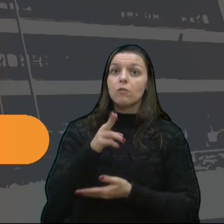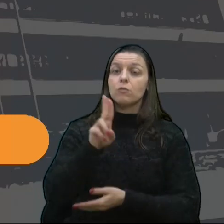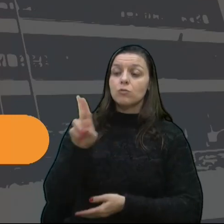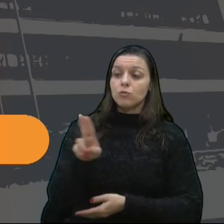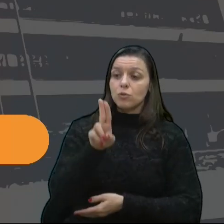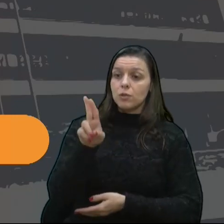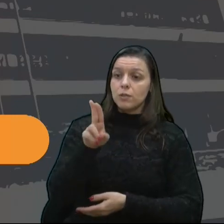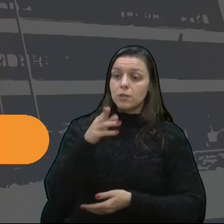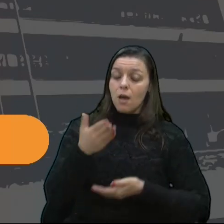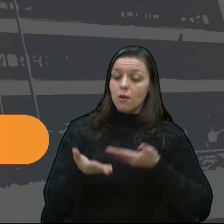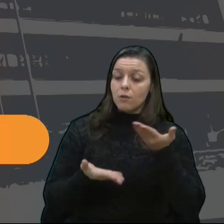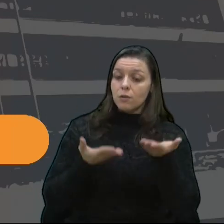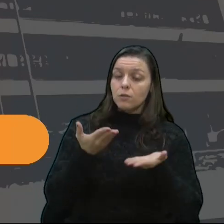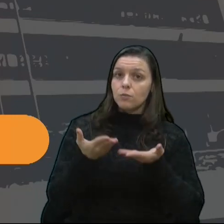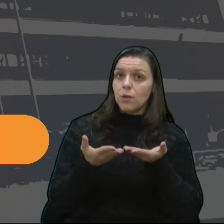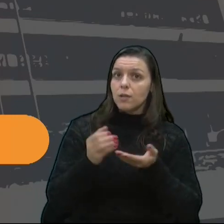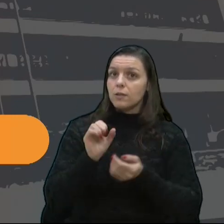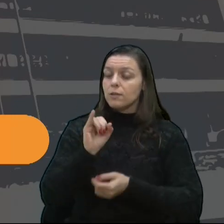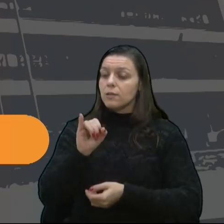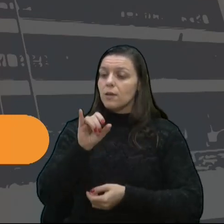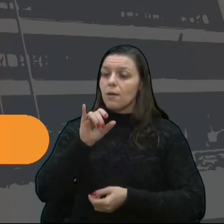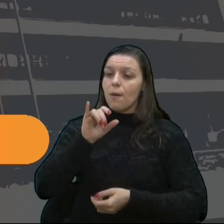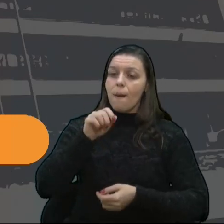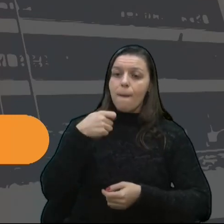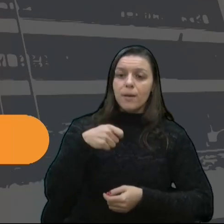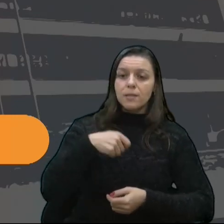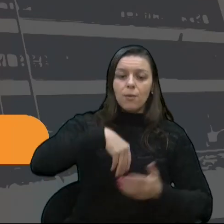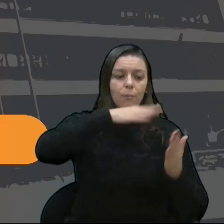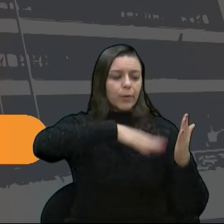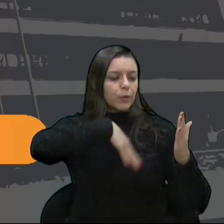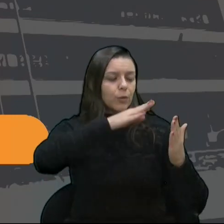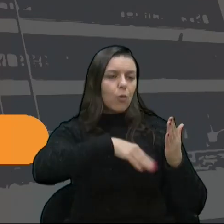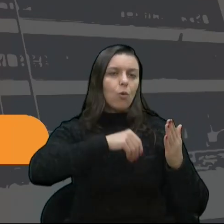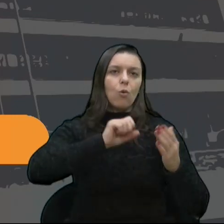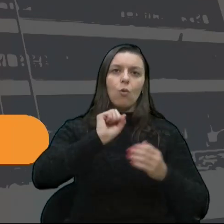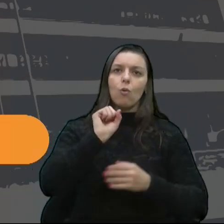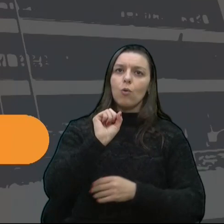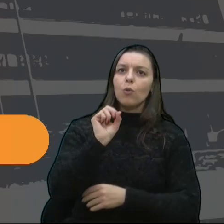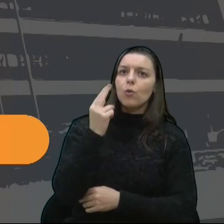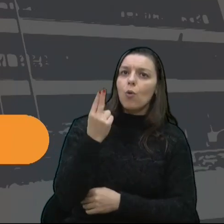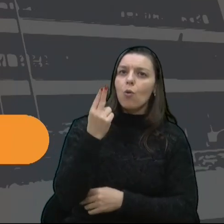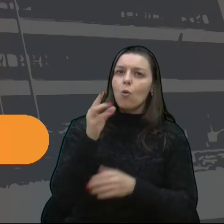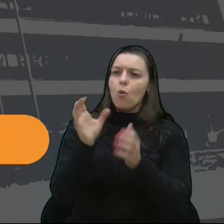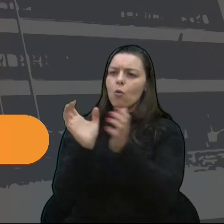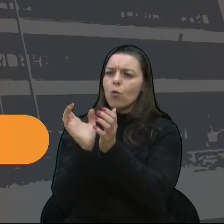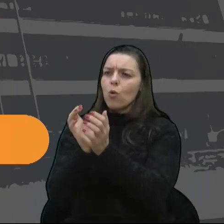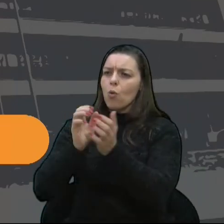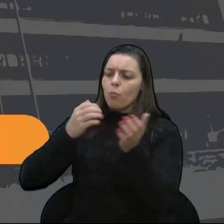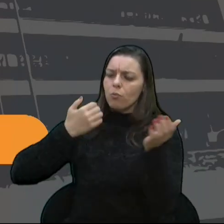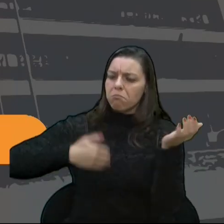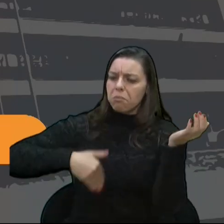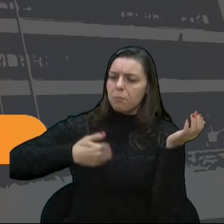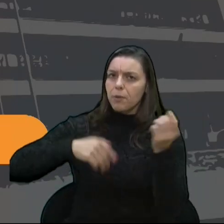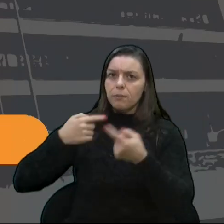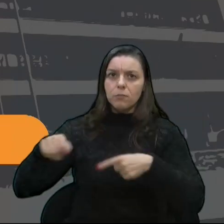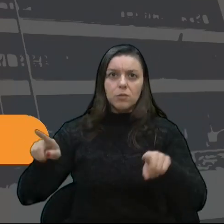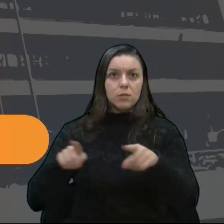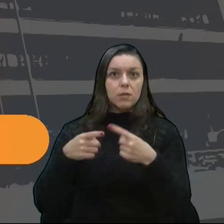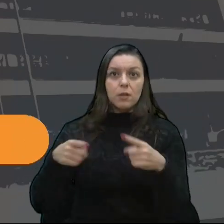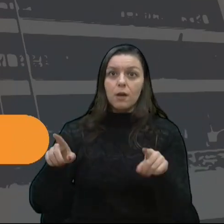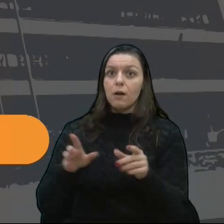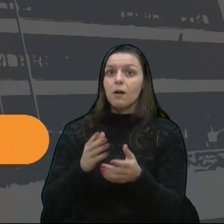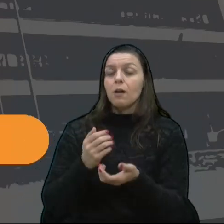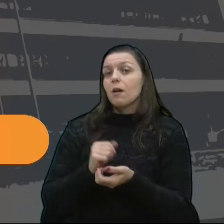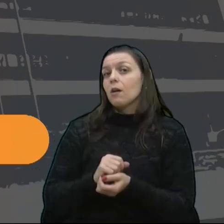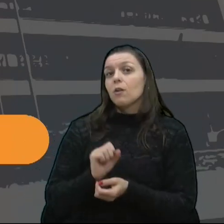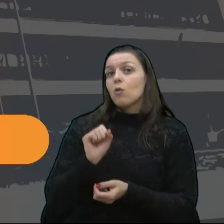se você precisa de uma boleira, se você precisa de um pintor, se você precisa de um grupo musical para uma festa, do que